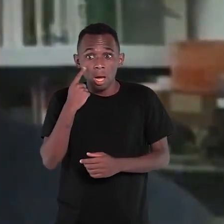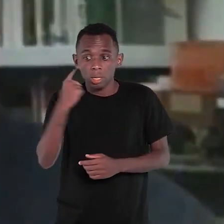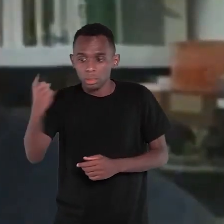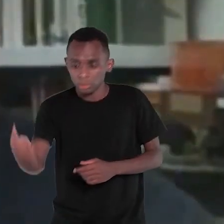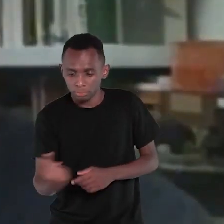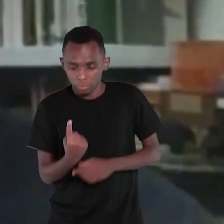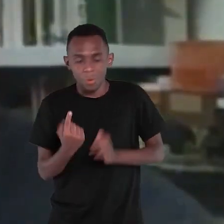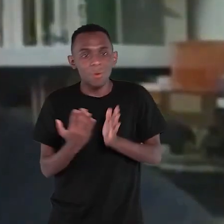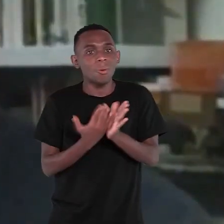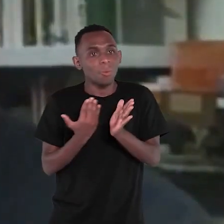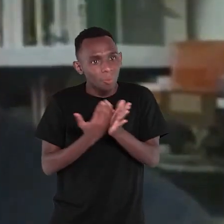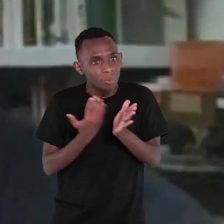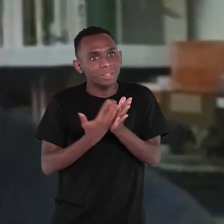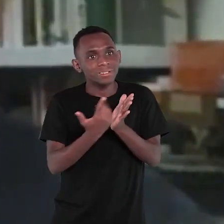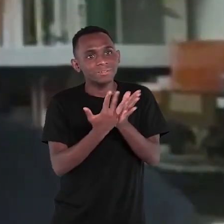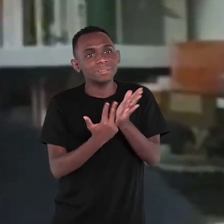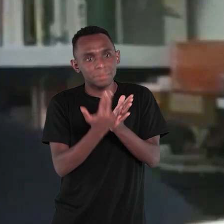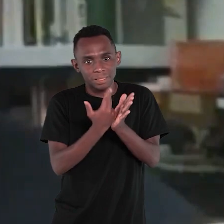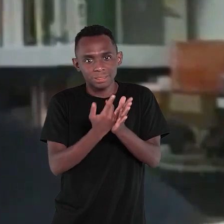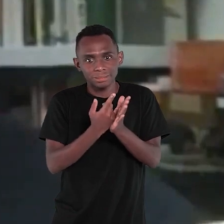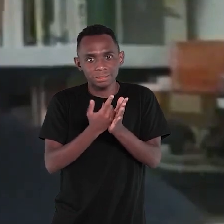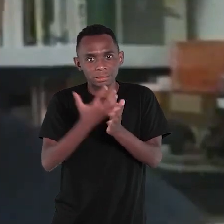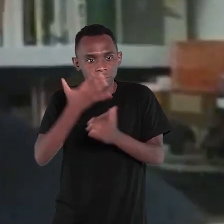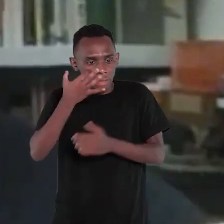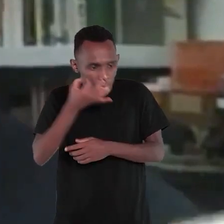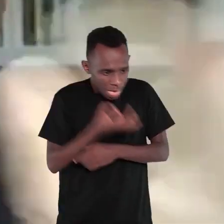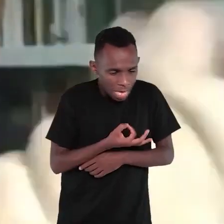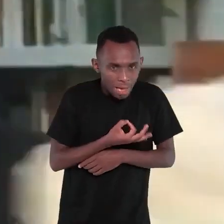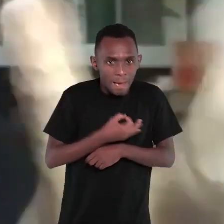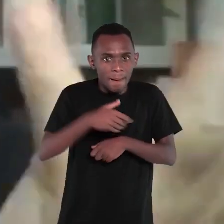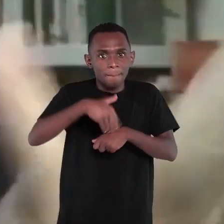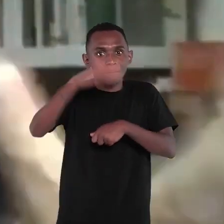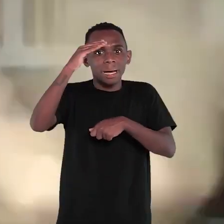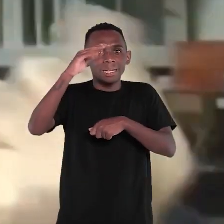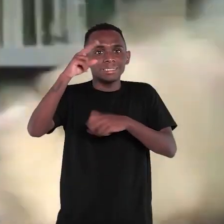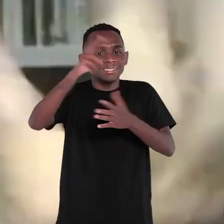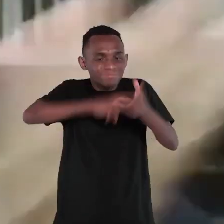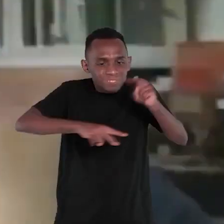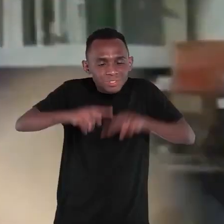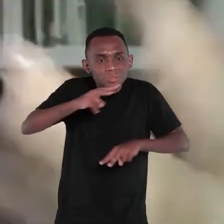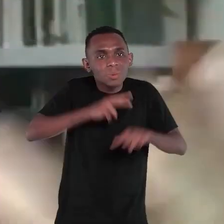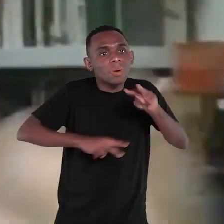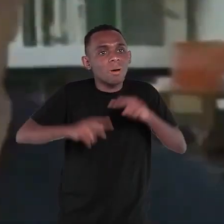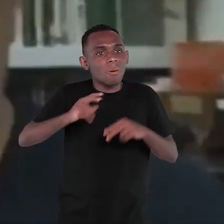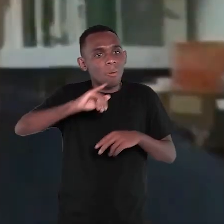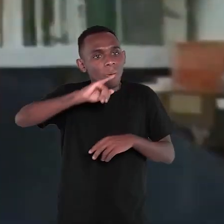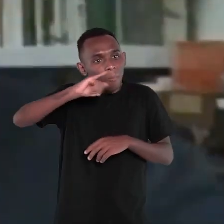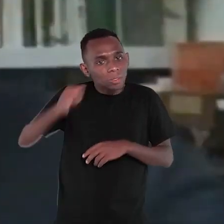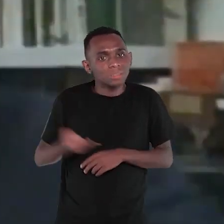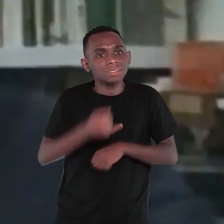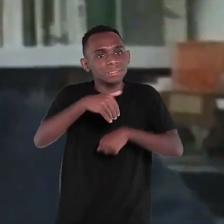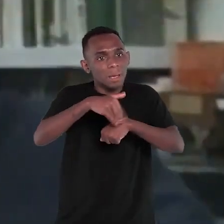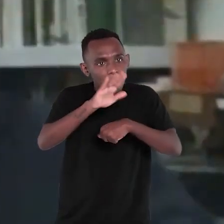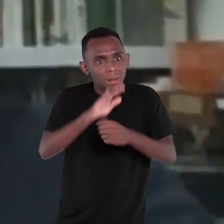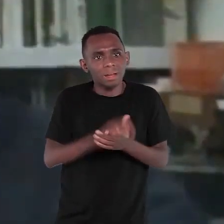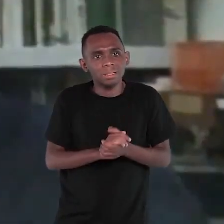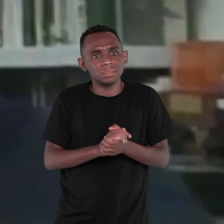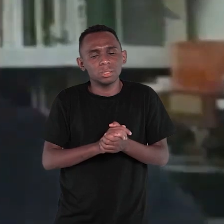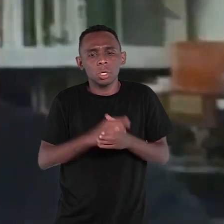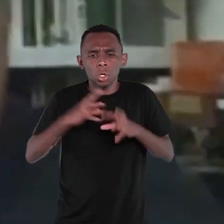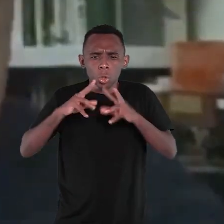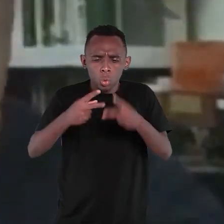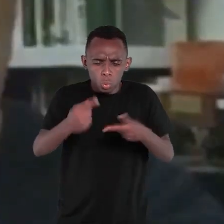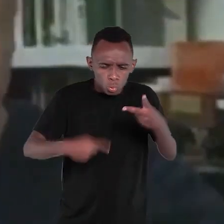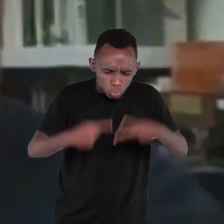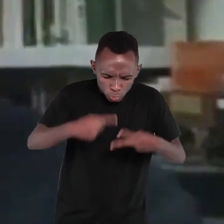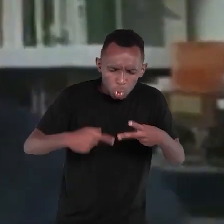imagens. Ele é mais rico, ele tem mais chance, ele tem mais, né? O tablet tudo tem a mesma forma,